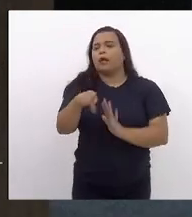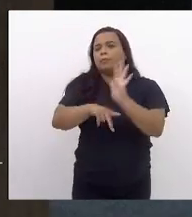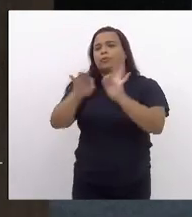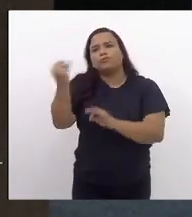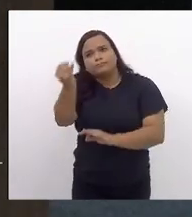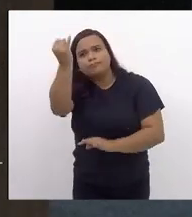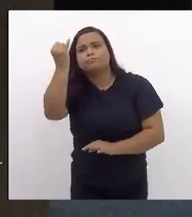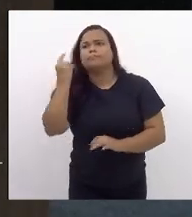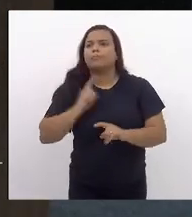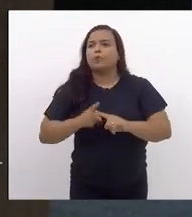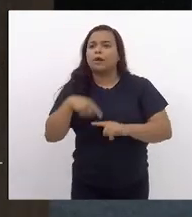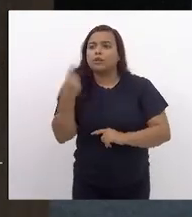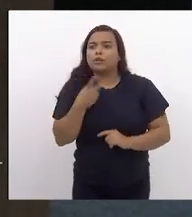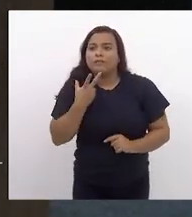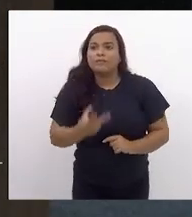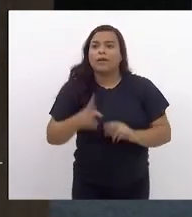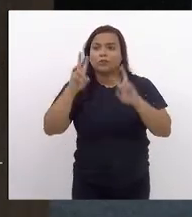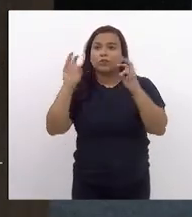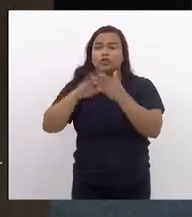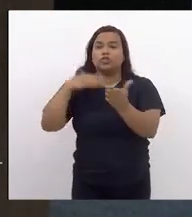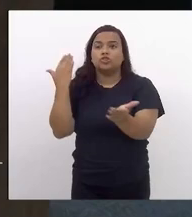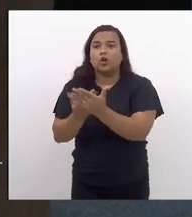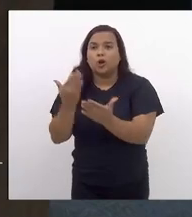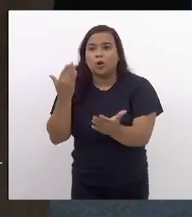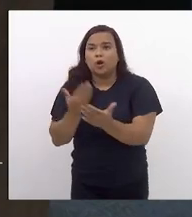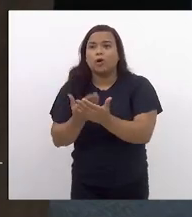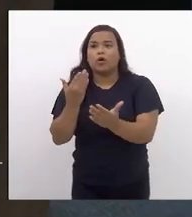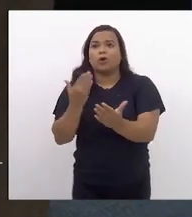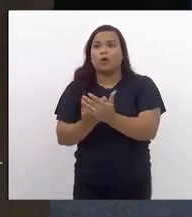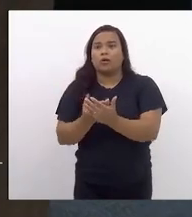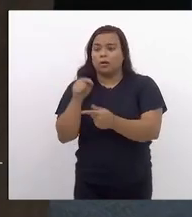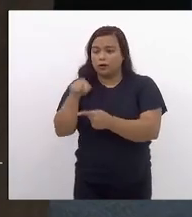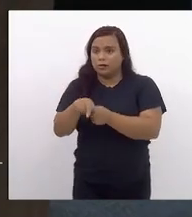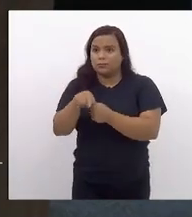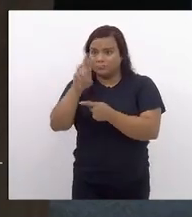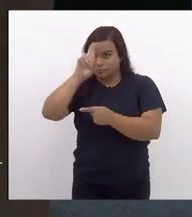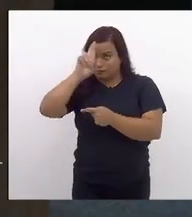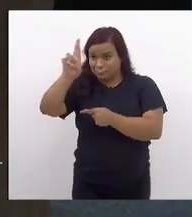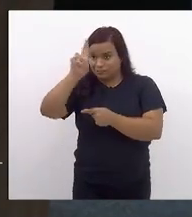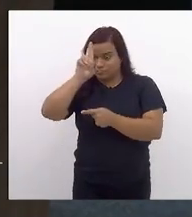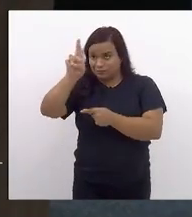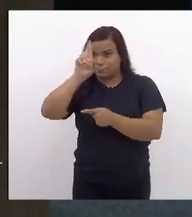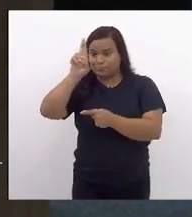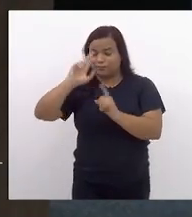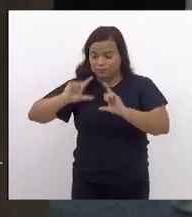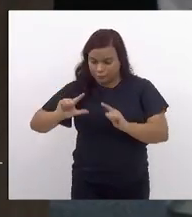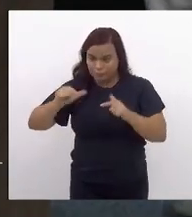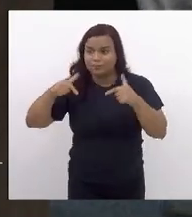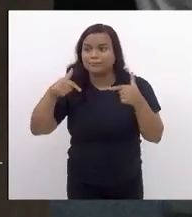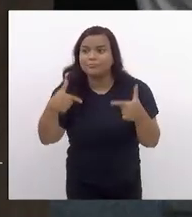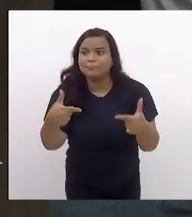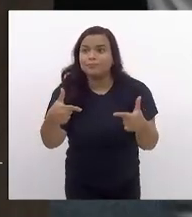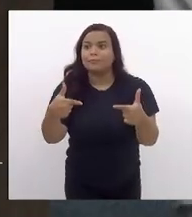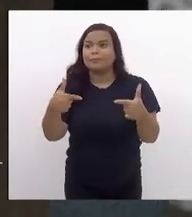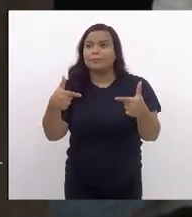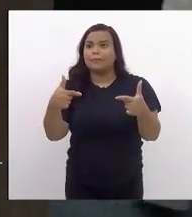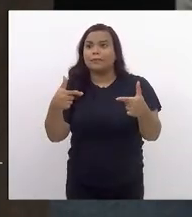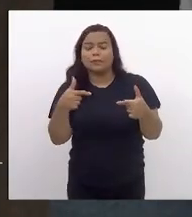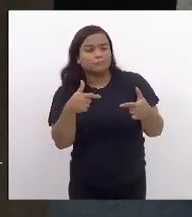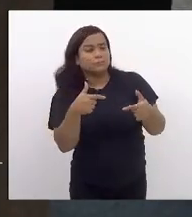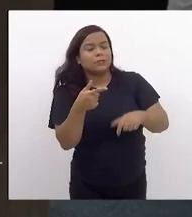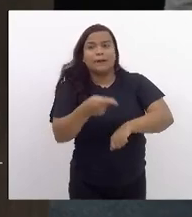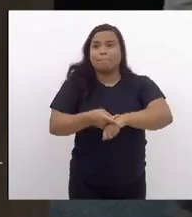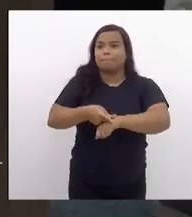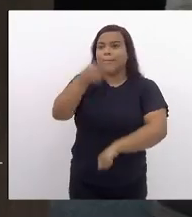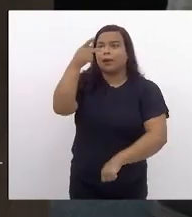está falando das escolas serem promotoras de uma ação e uma